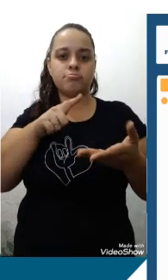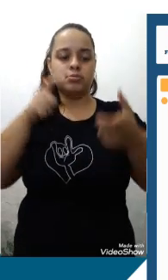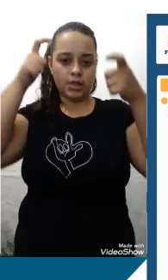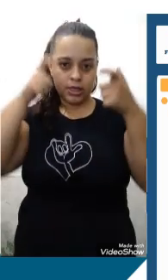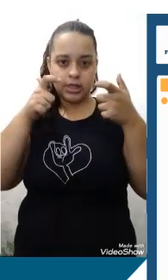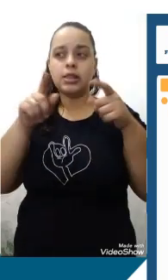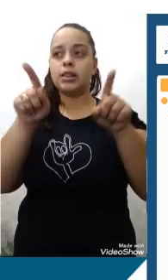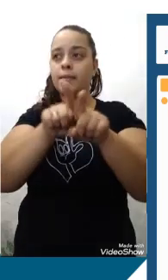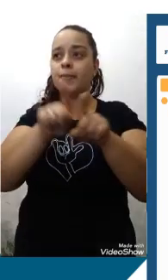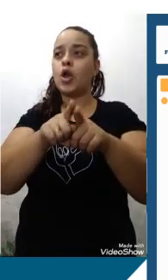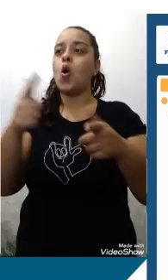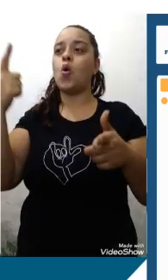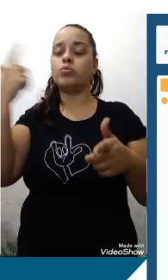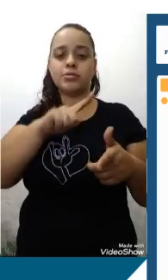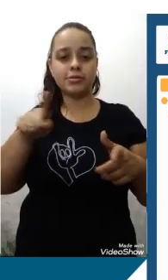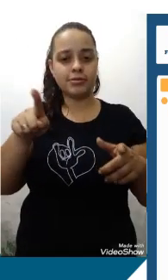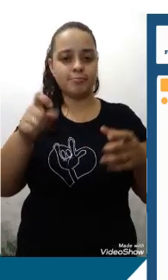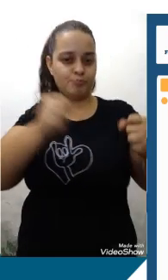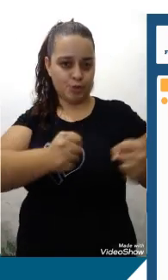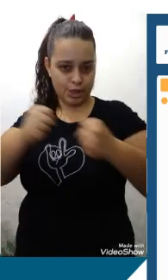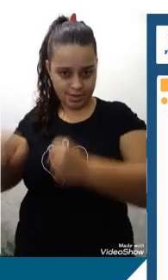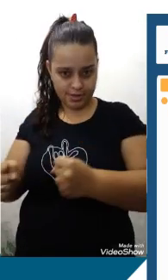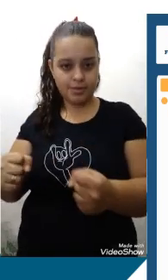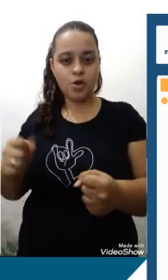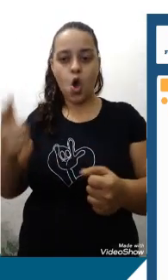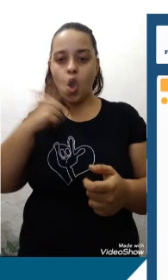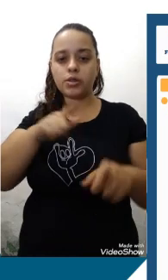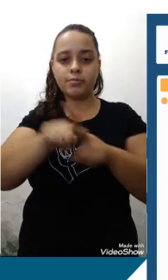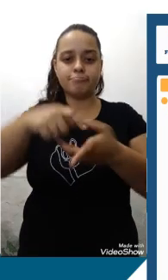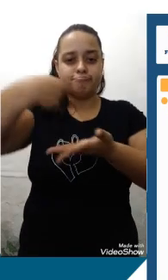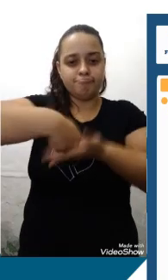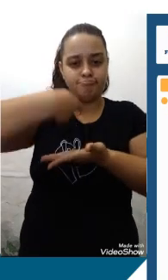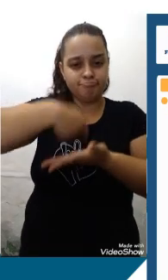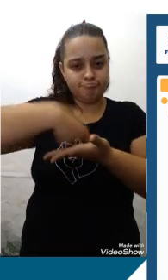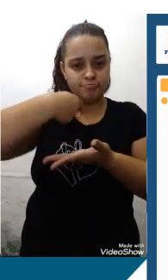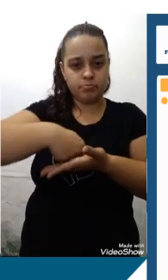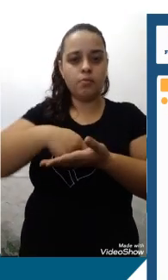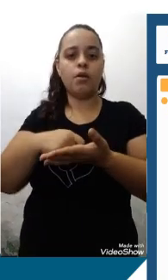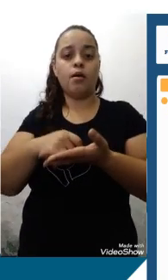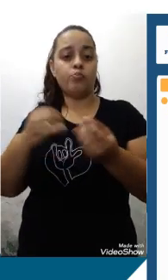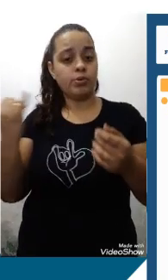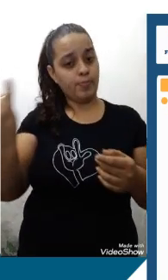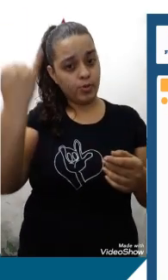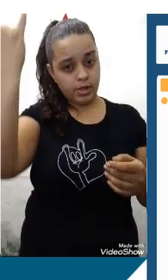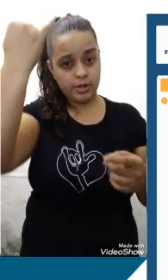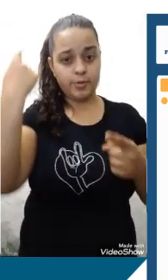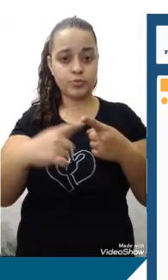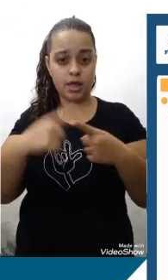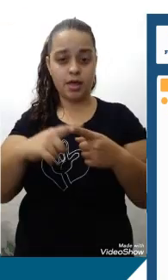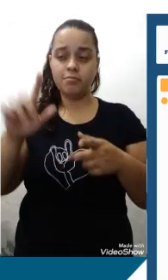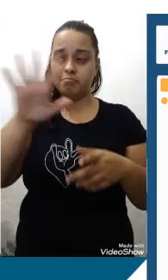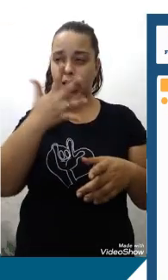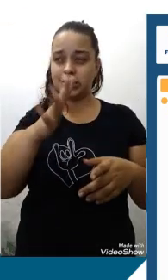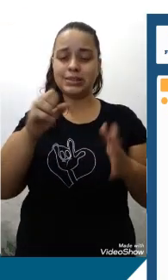também se apossando de algumas das atribuições do poder desses caras, como por exemplo da cobrança de impostos. O que é importante para a gente, porque significa dizer que mais ou